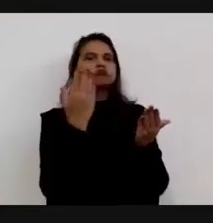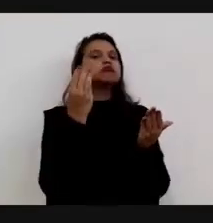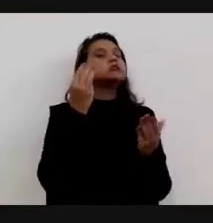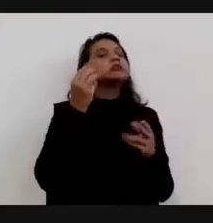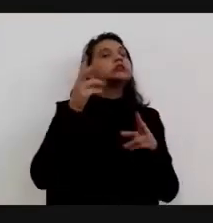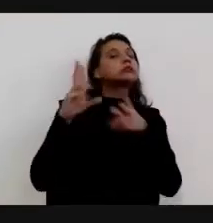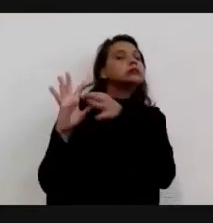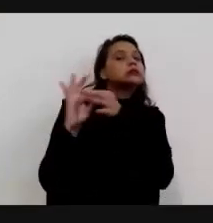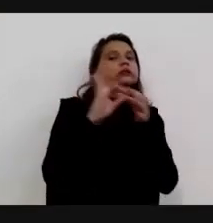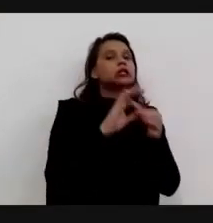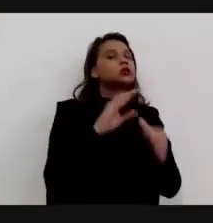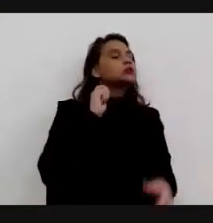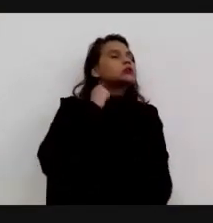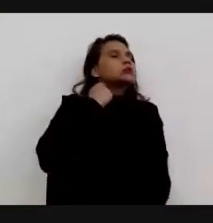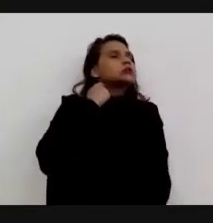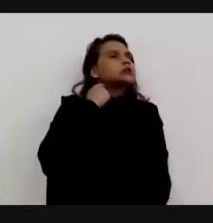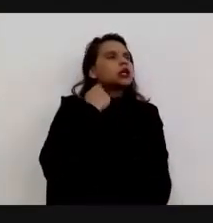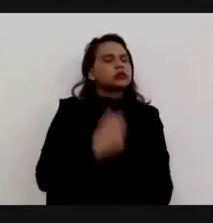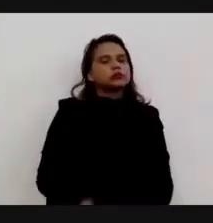ao estresse.